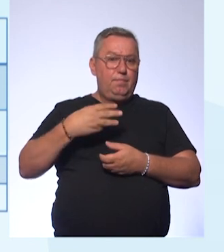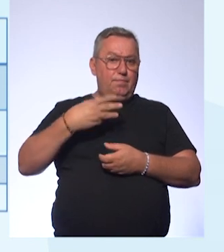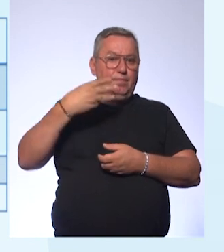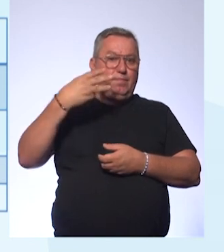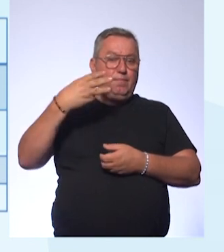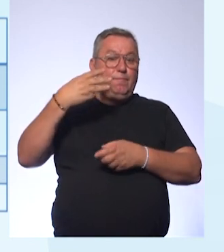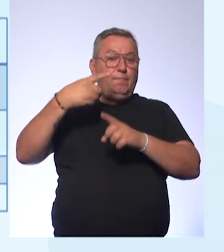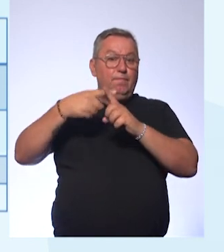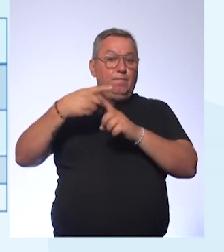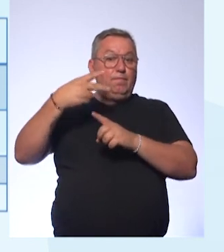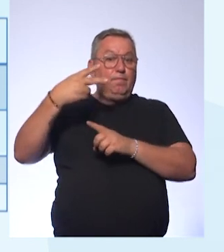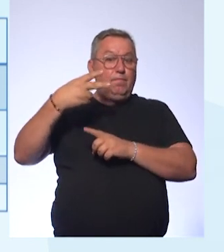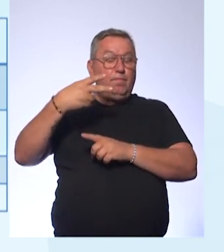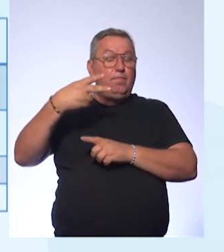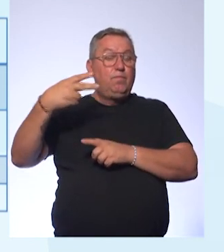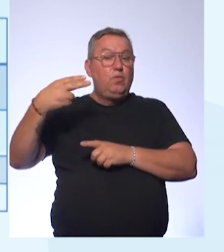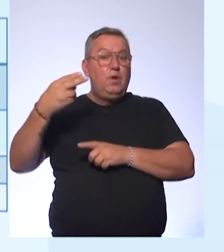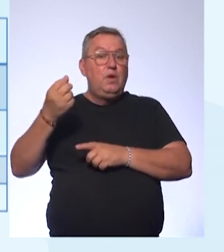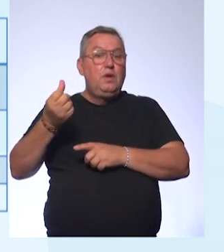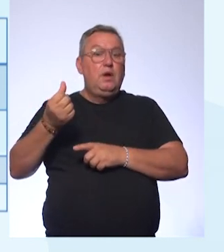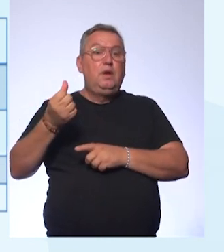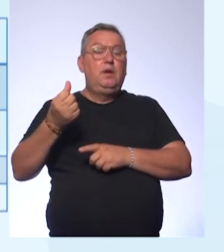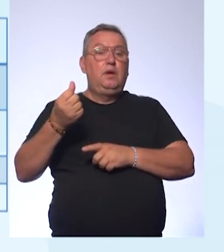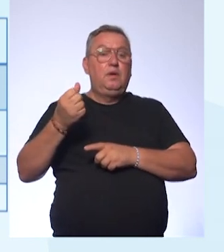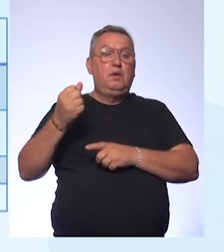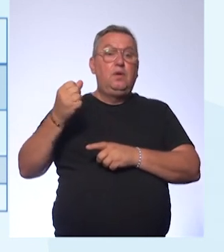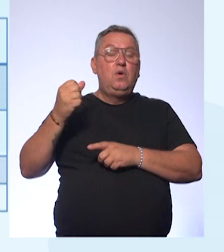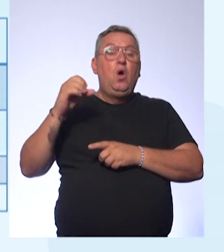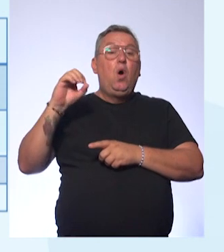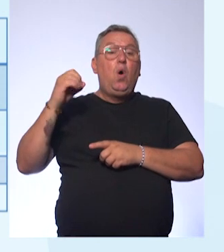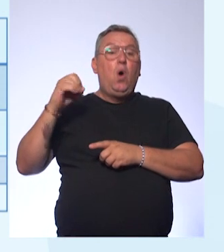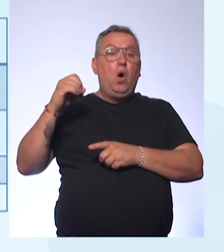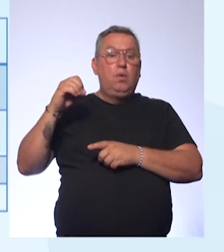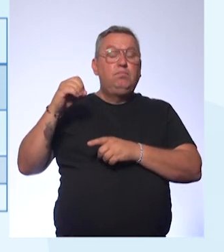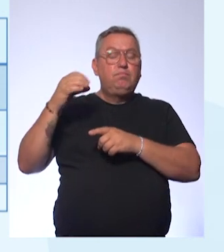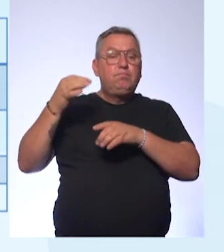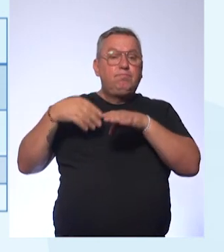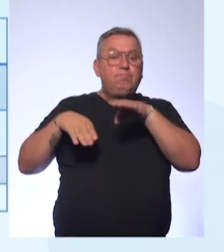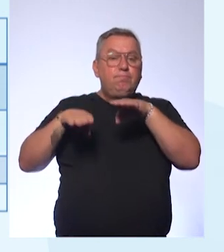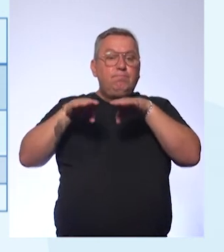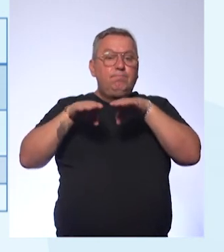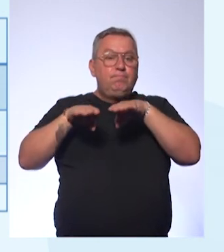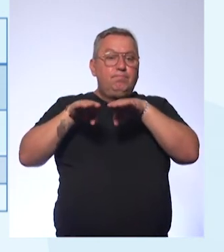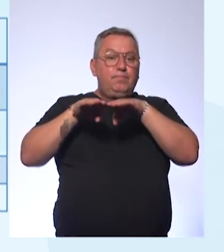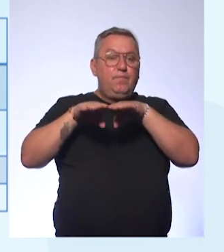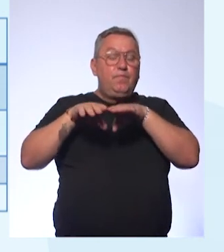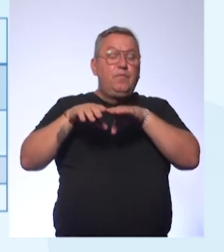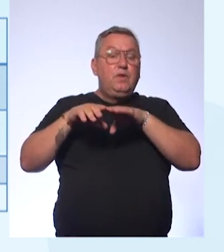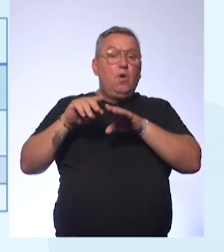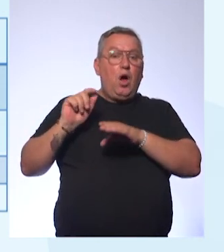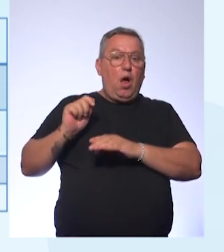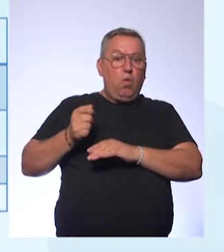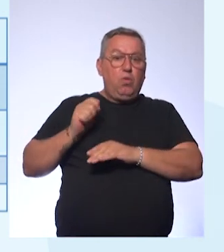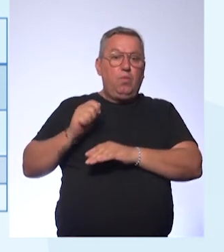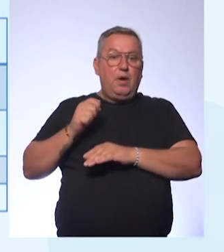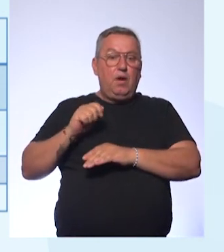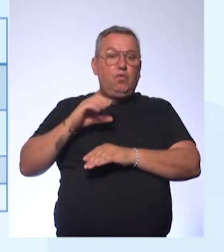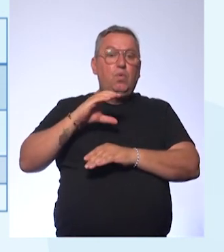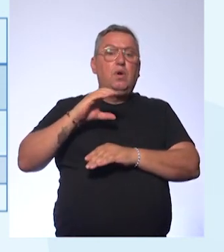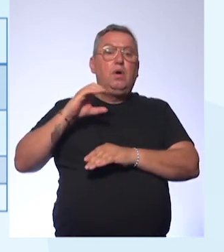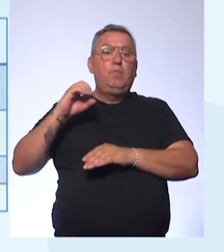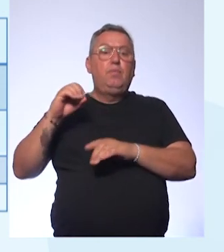3 vezes 2, 6. O oxigênio está balanceado. Automaticamente, o carbono